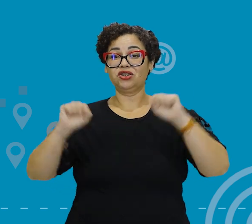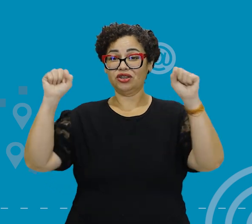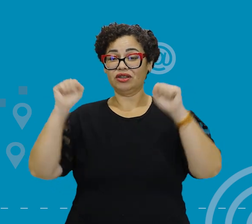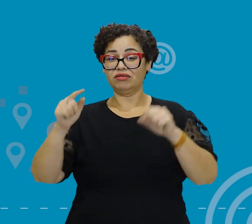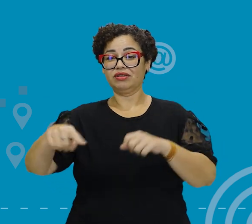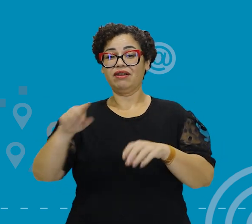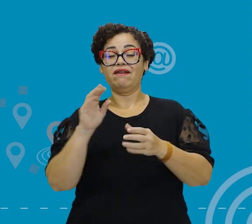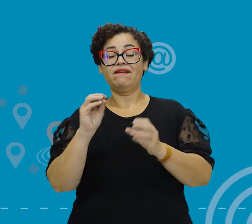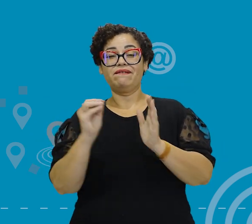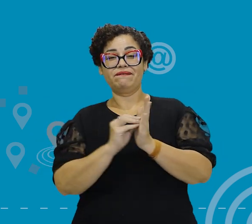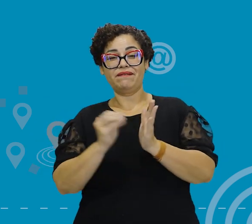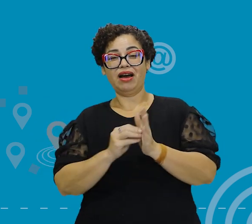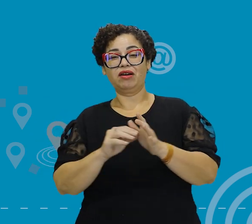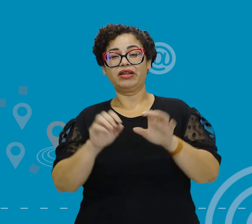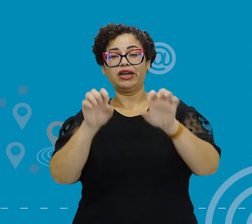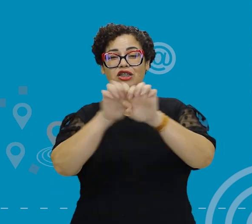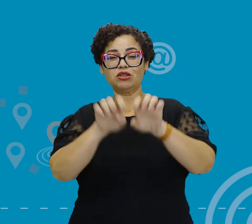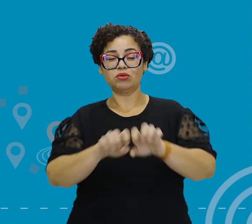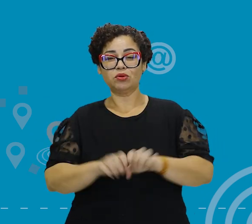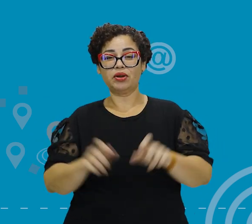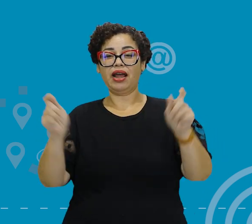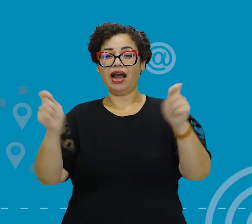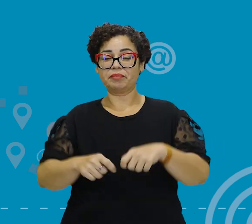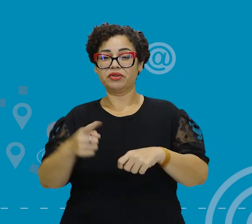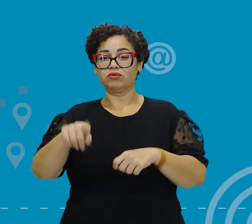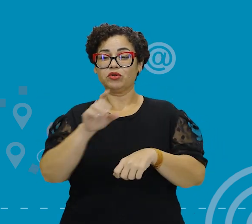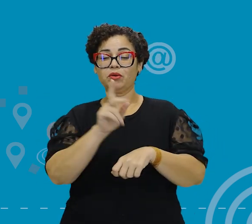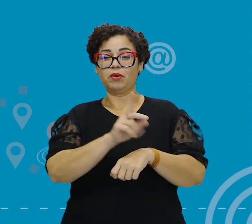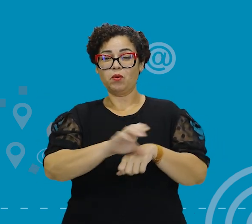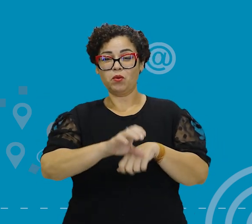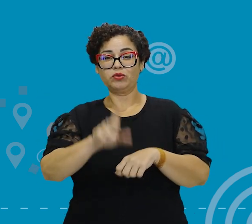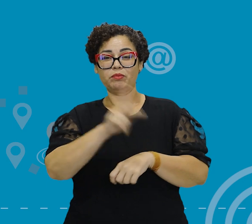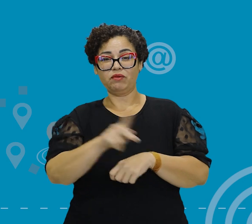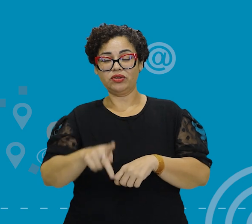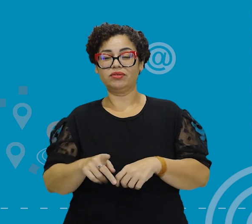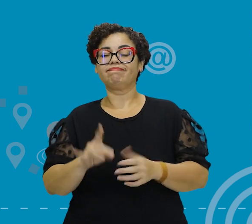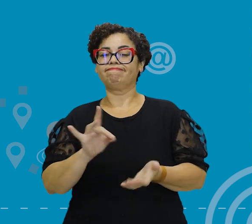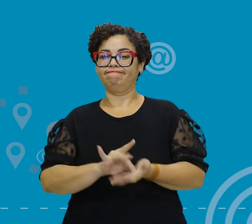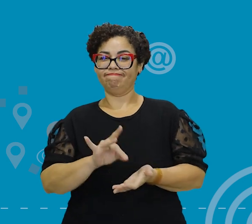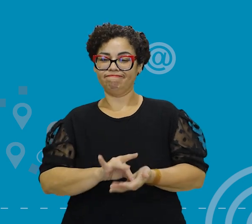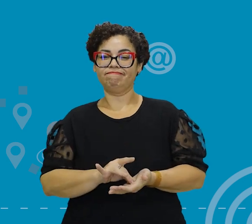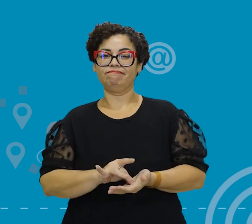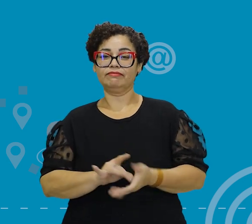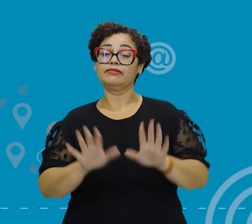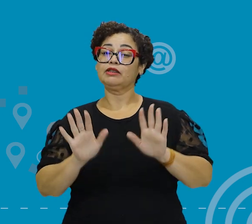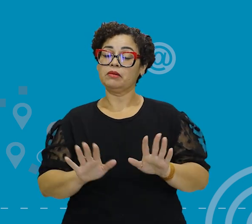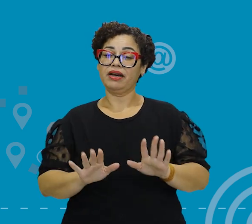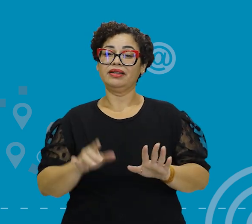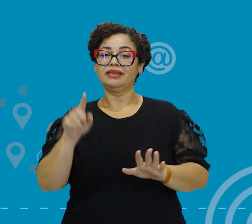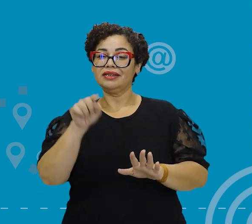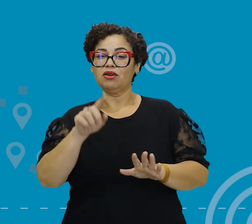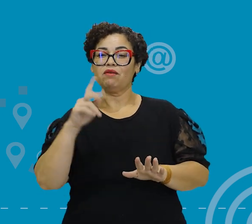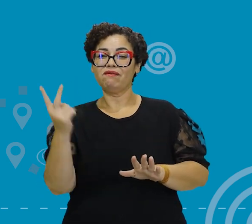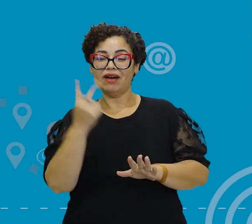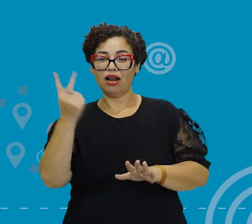devido à falta de infraestrutura e capacitação de professores, são reais. E, no entanto, o seu